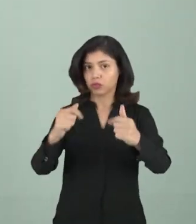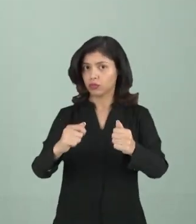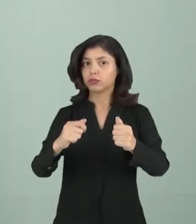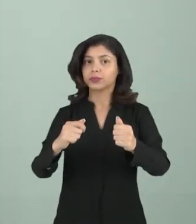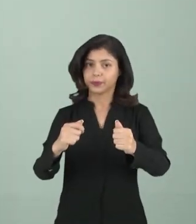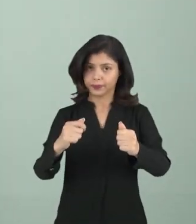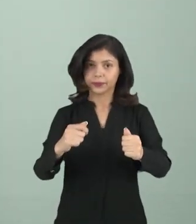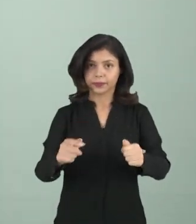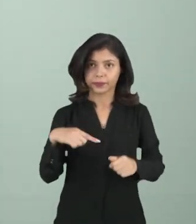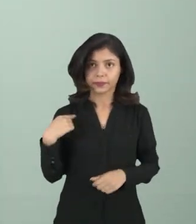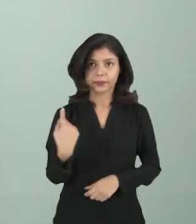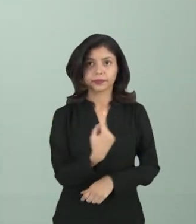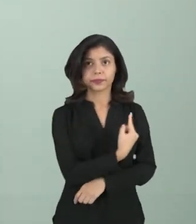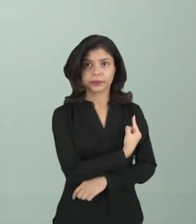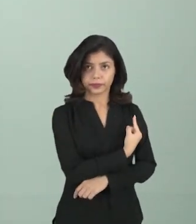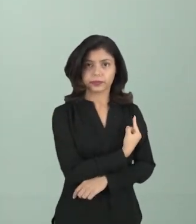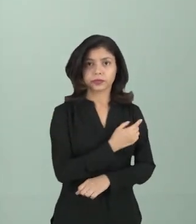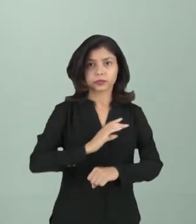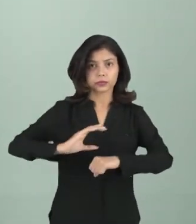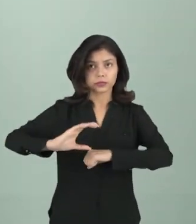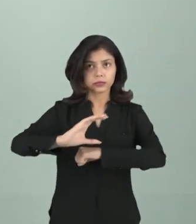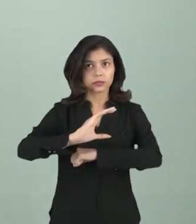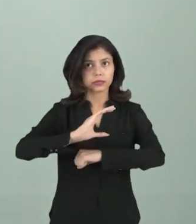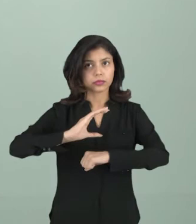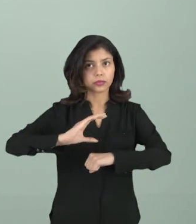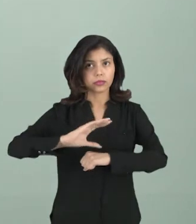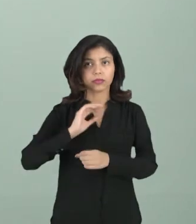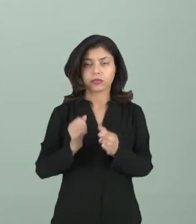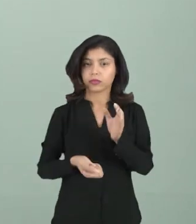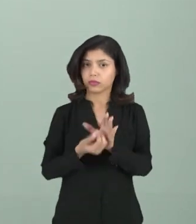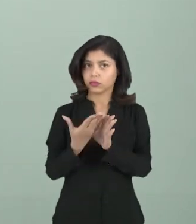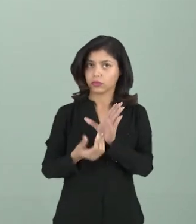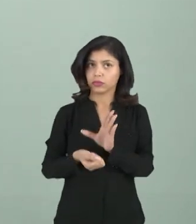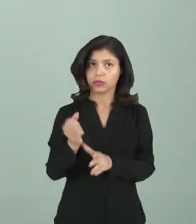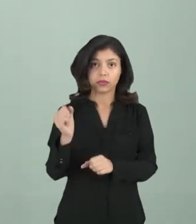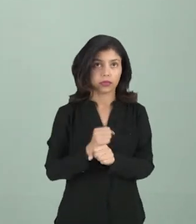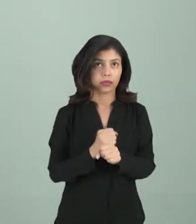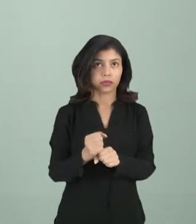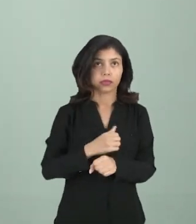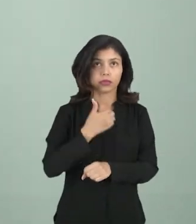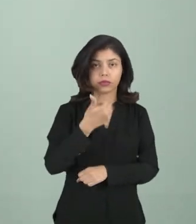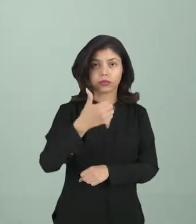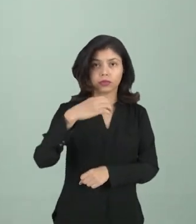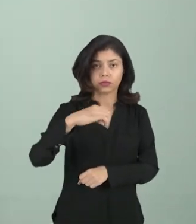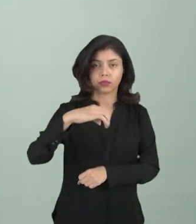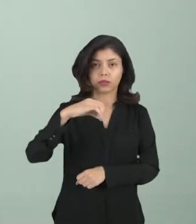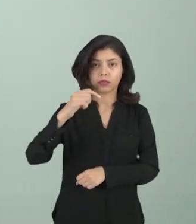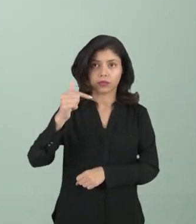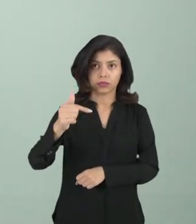garantido pela nossa atual Constituição promulgada no ano de